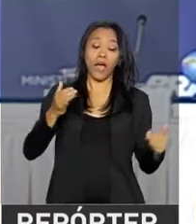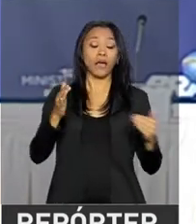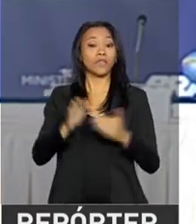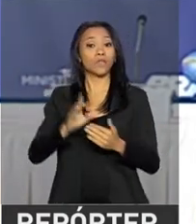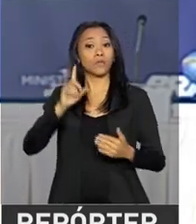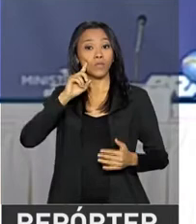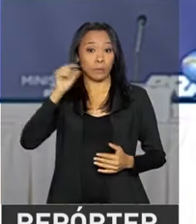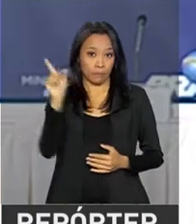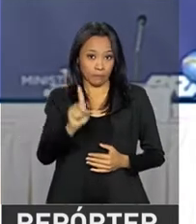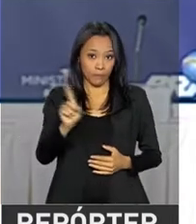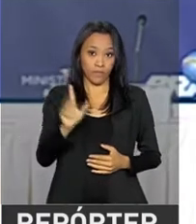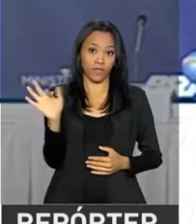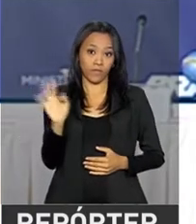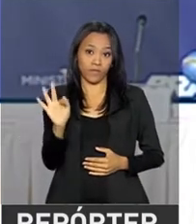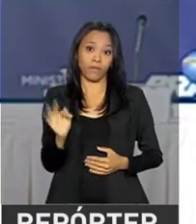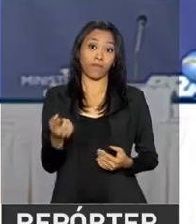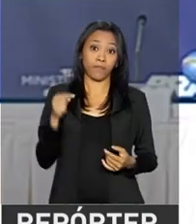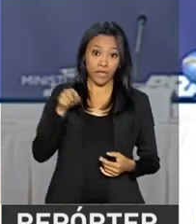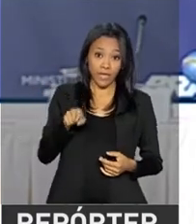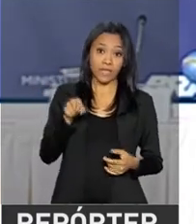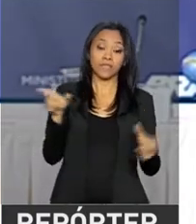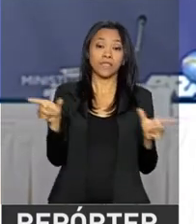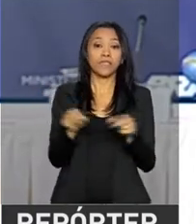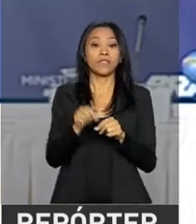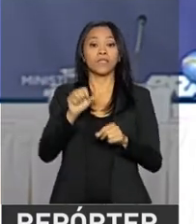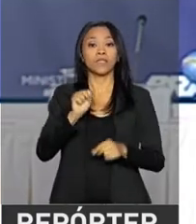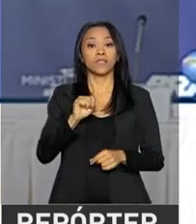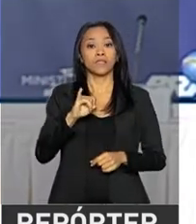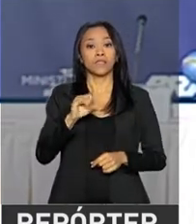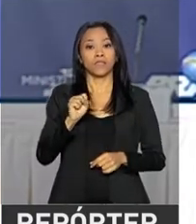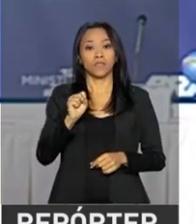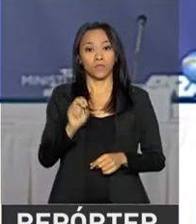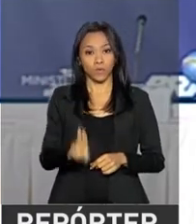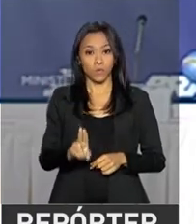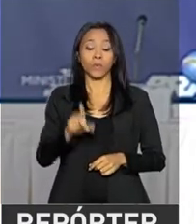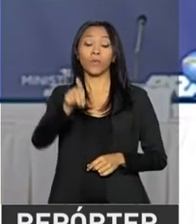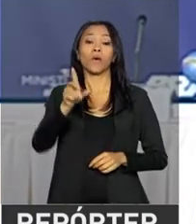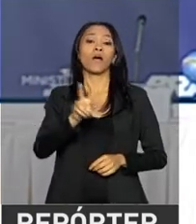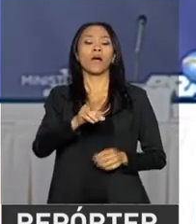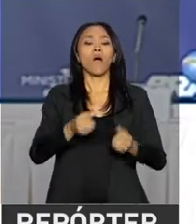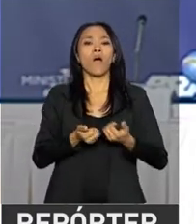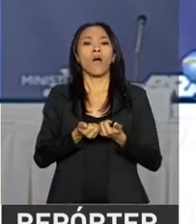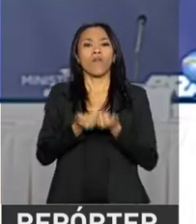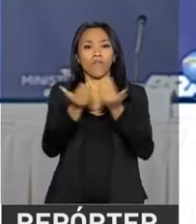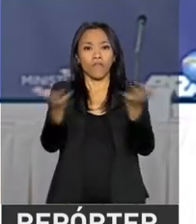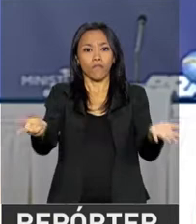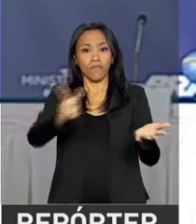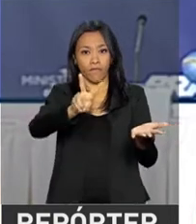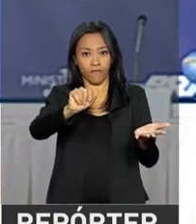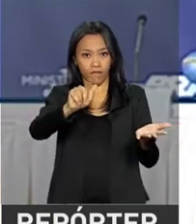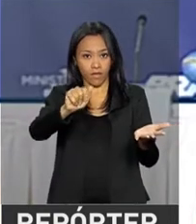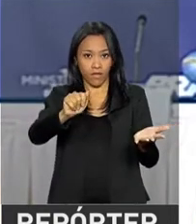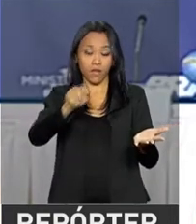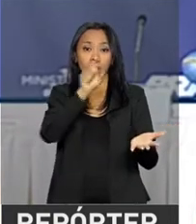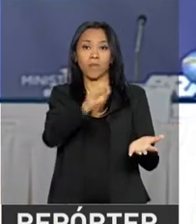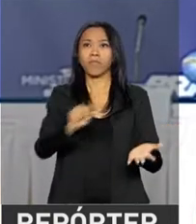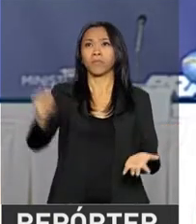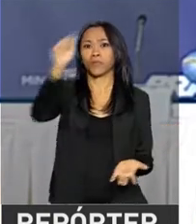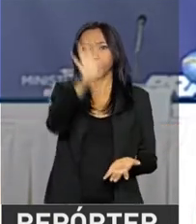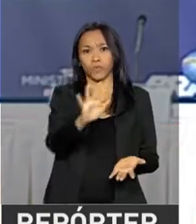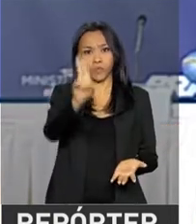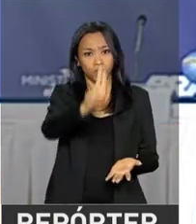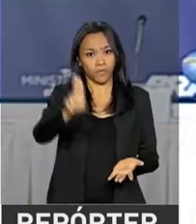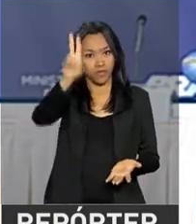1º de fevereiro. O SISU oferece vagas em instituições públicas de ensino superior. E para aqueles candidatos